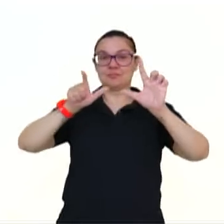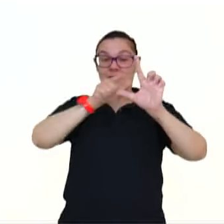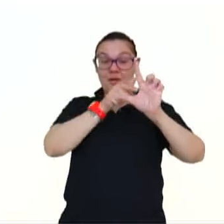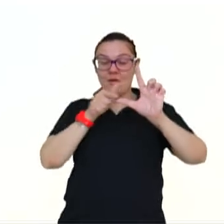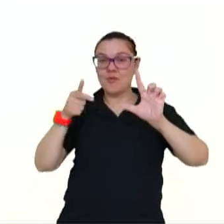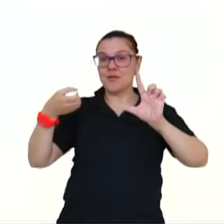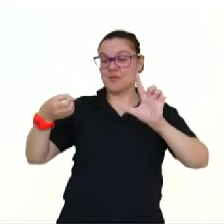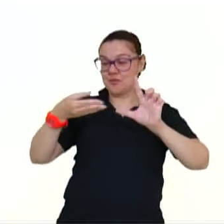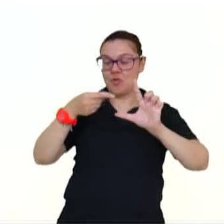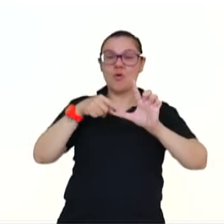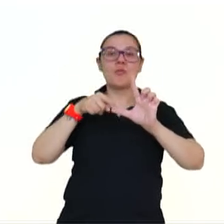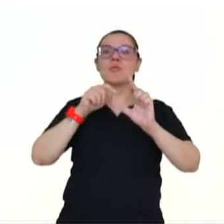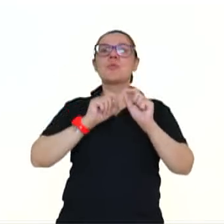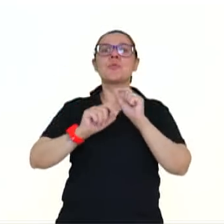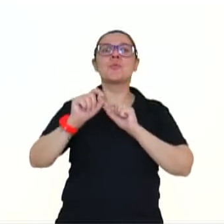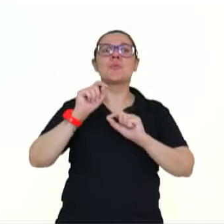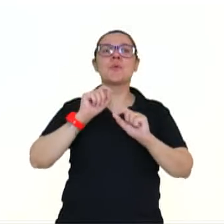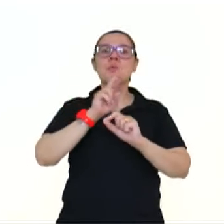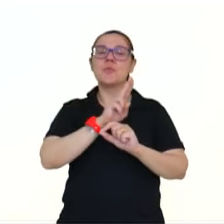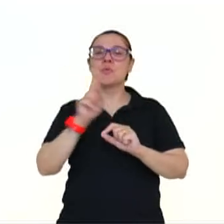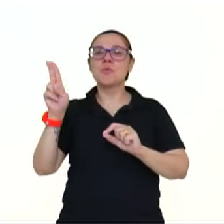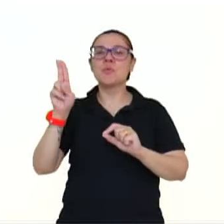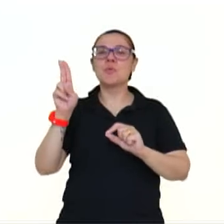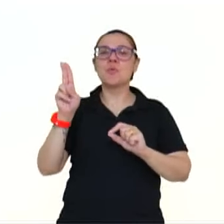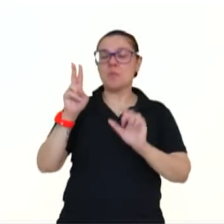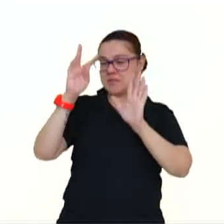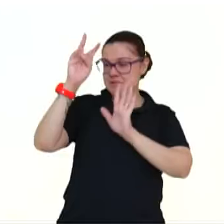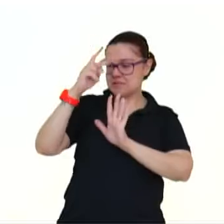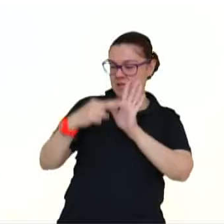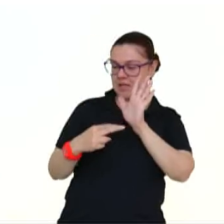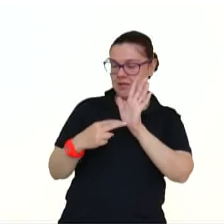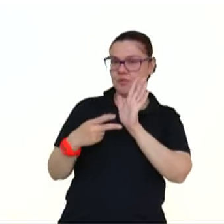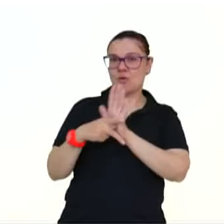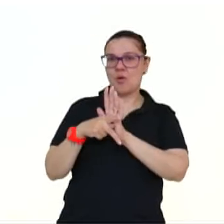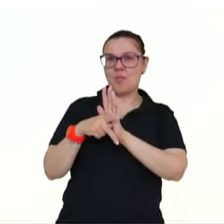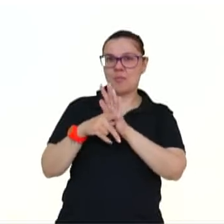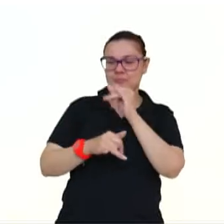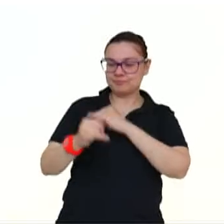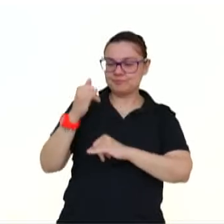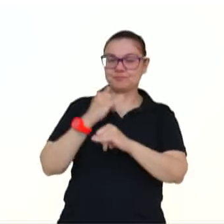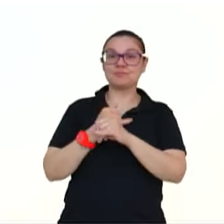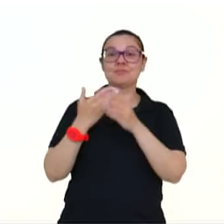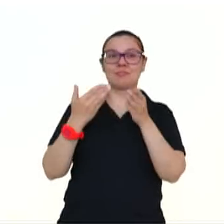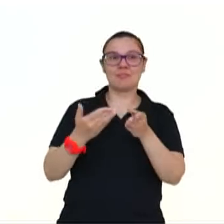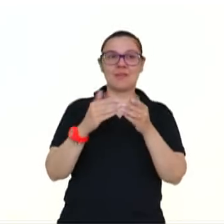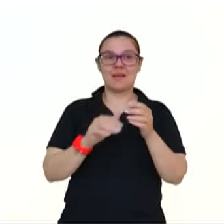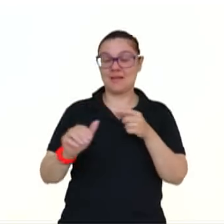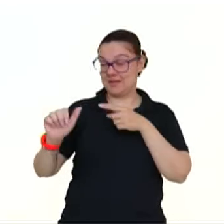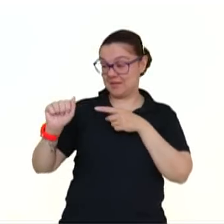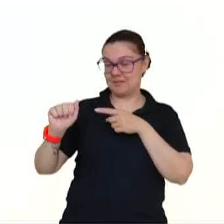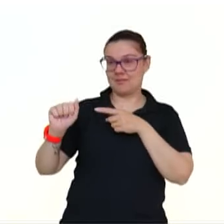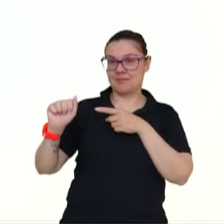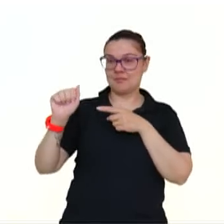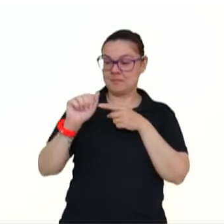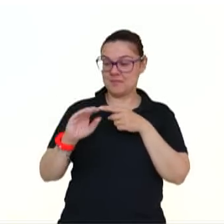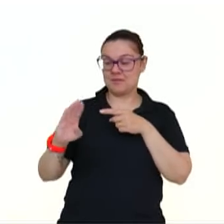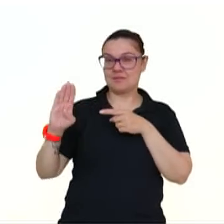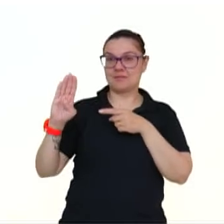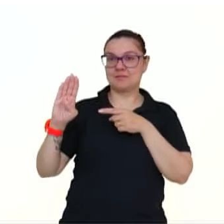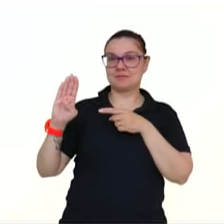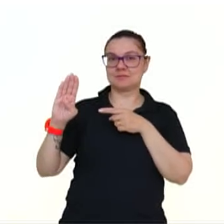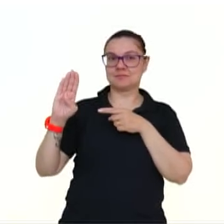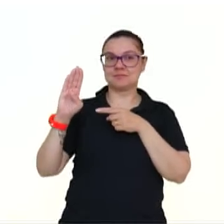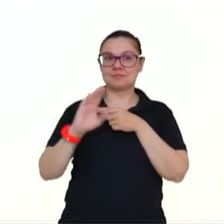redirecionado a outra informação. Qual é o nome da leitura eletrônica nesse contexto? Letra A, hiperlink, letra